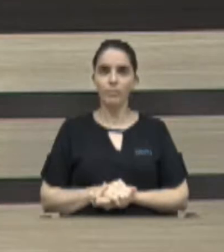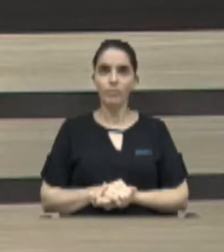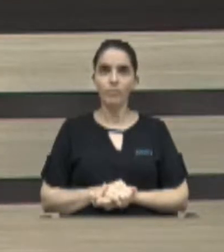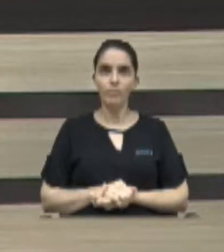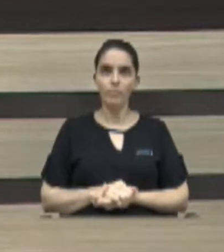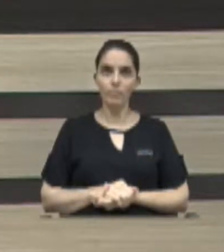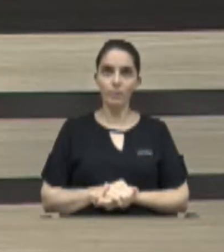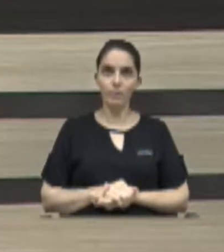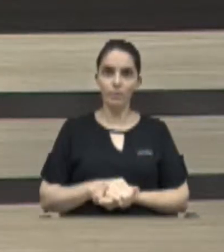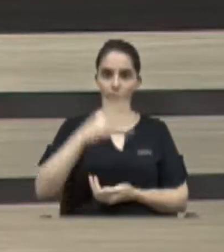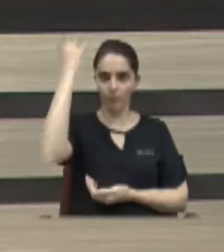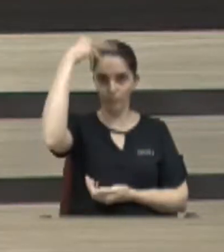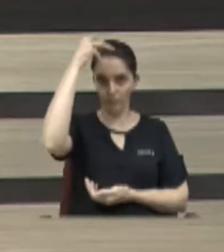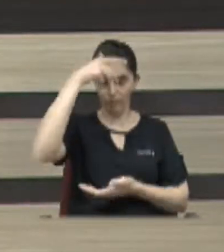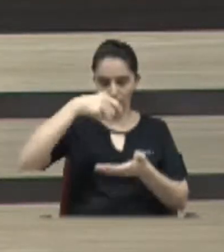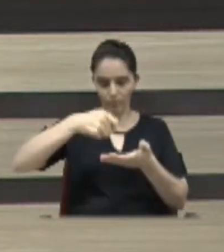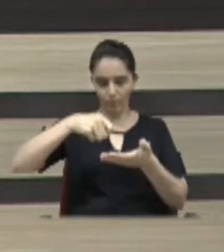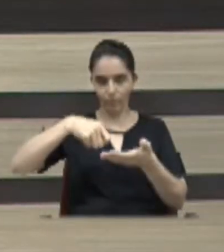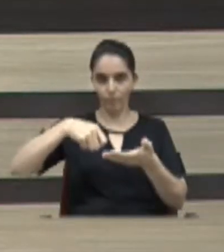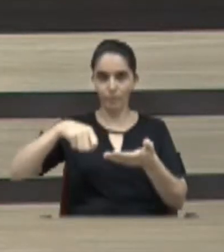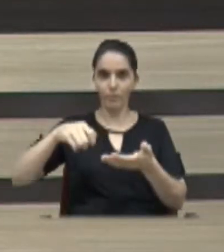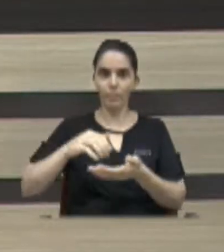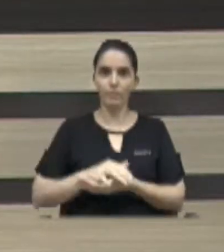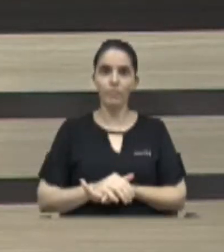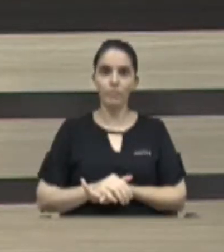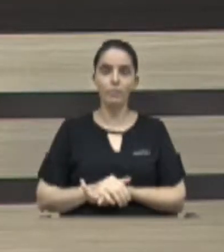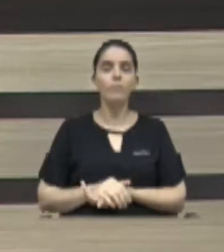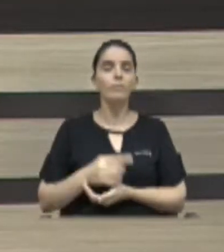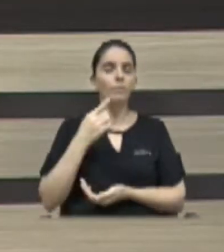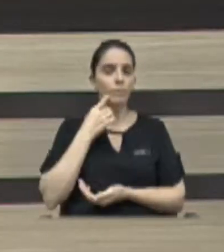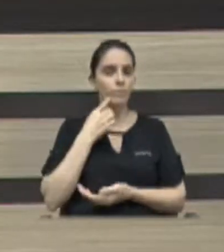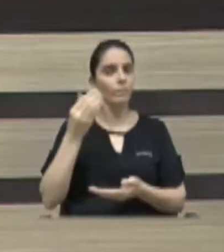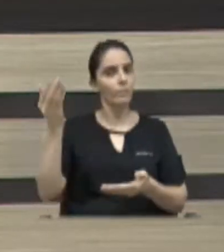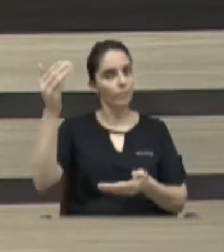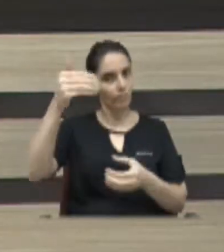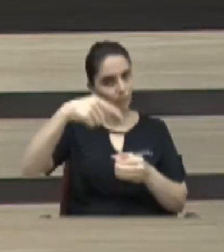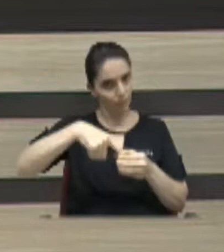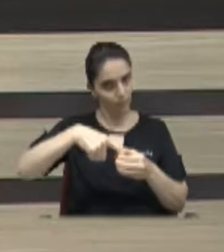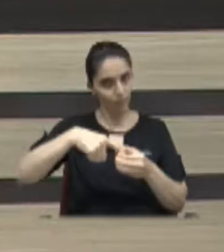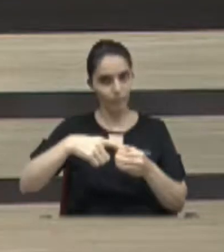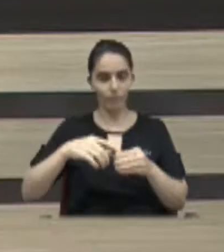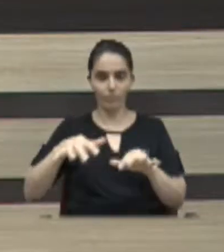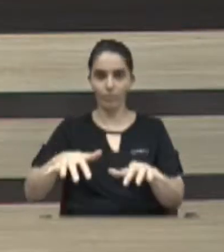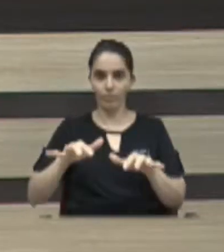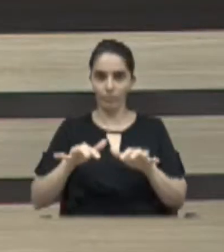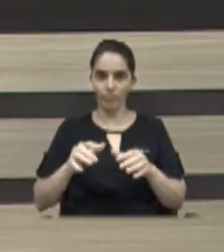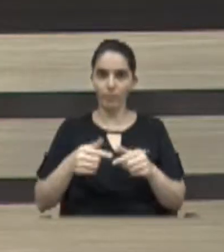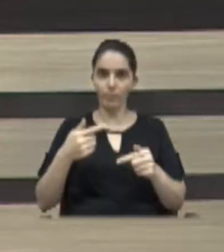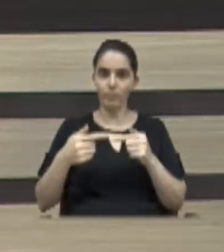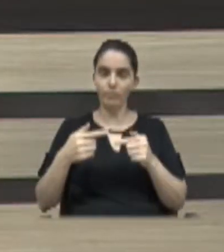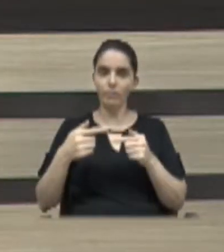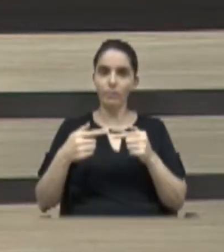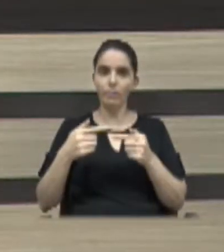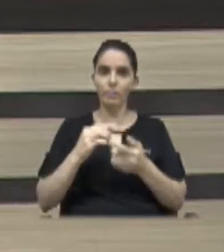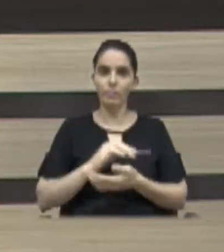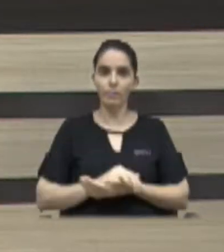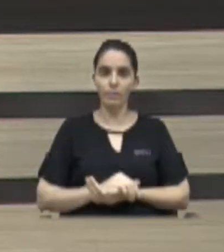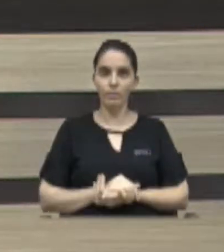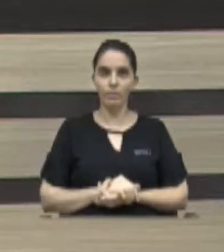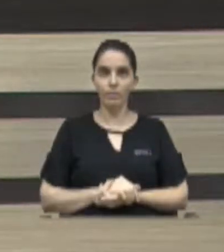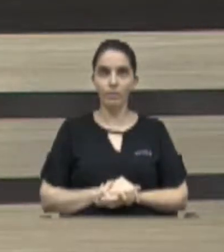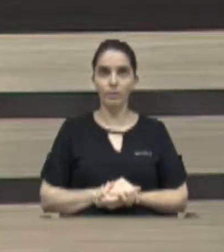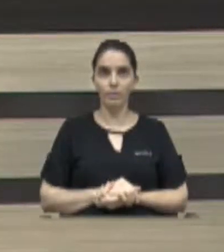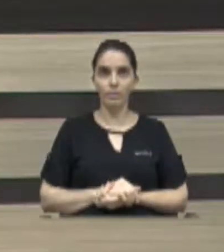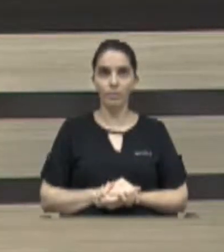Eu assino com o vereador... não, isso já está no plenário. Em discussão. Qual que é o